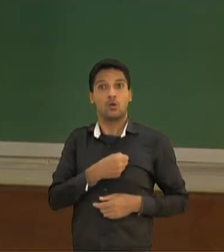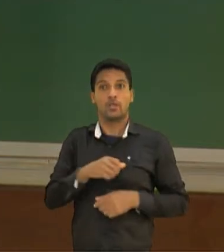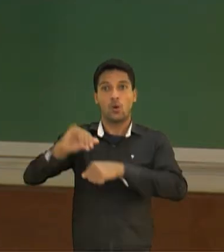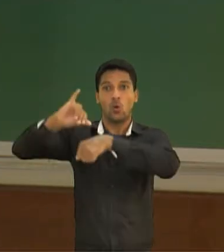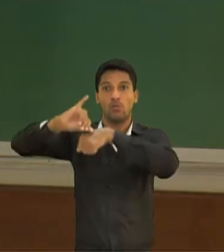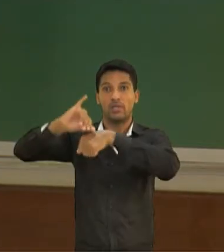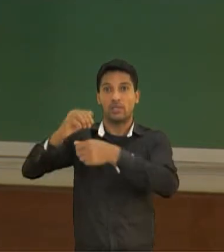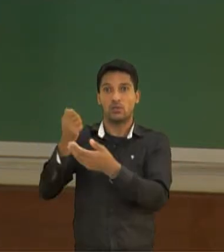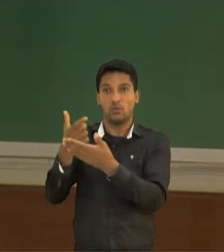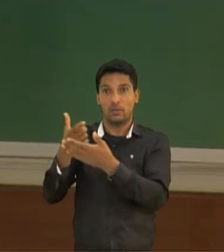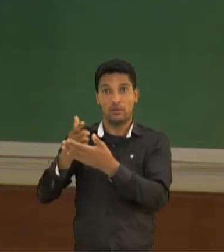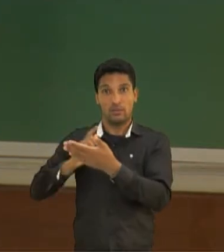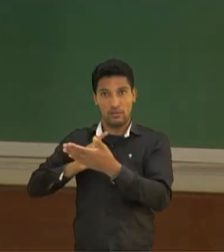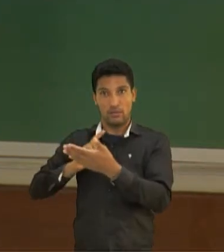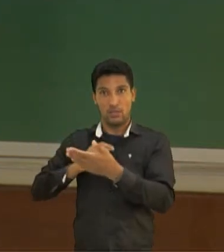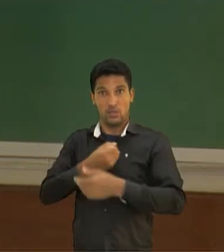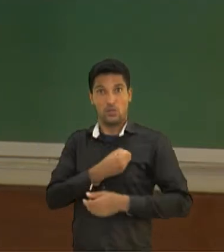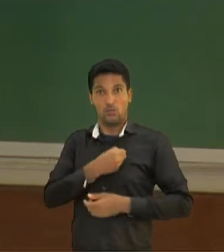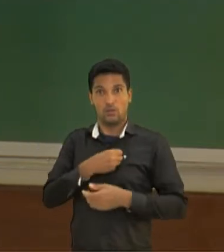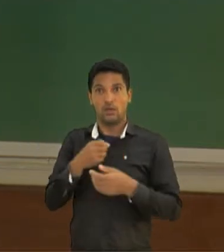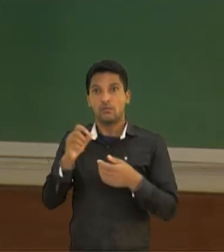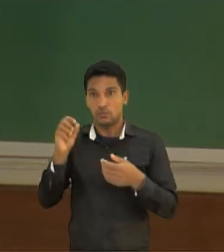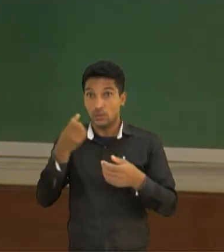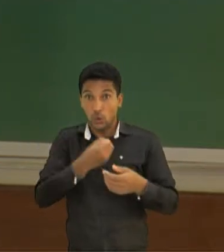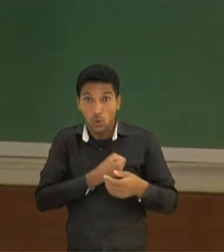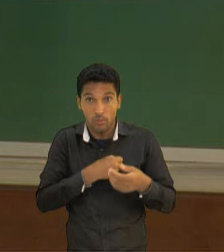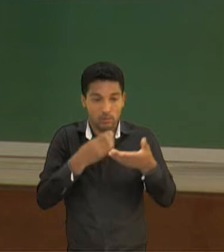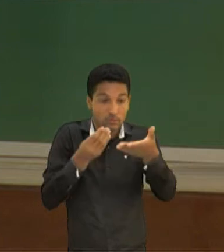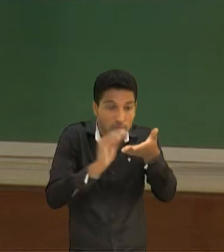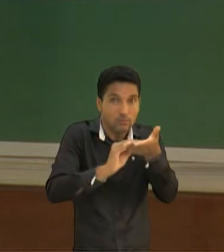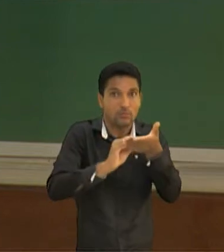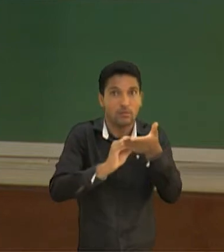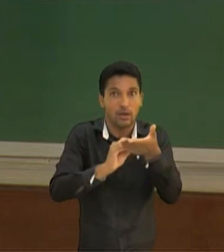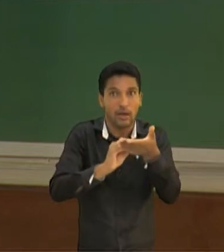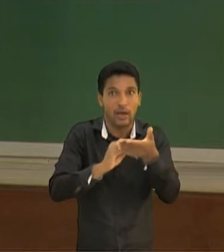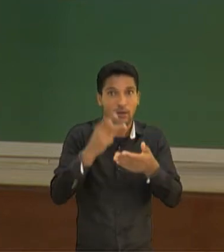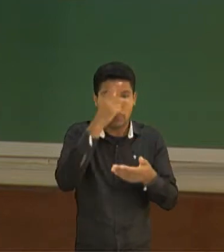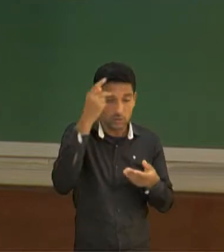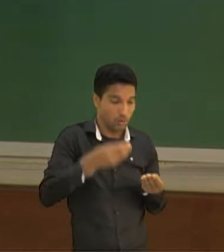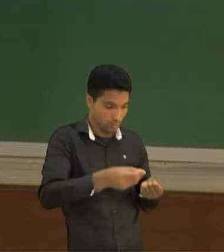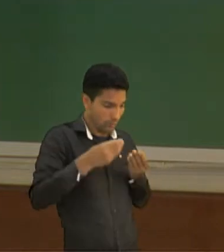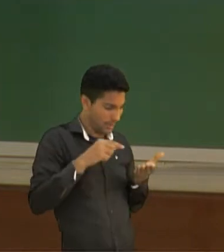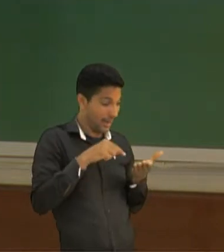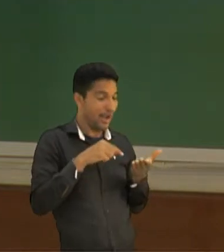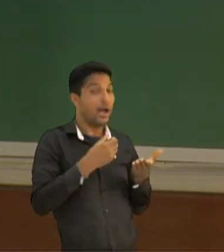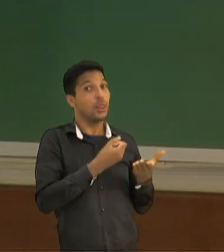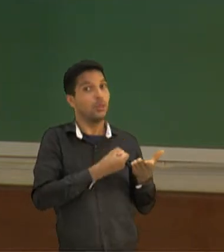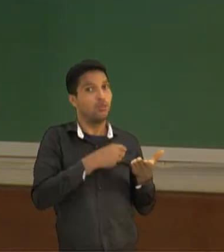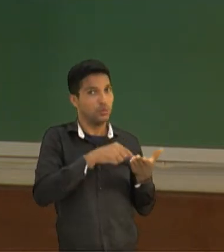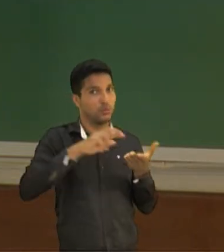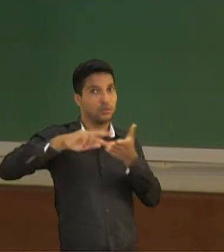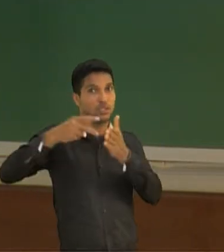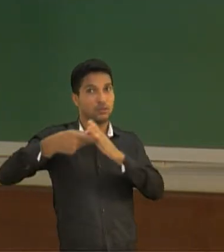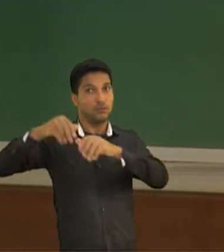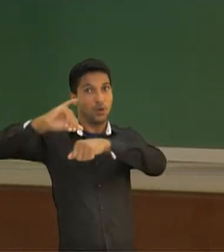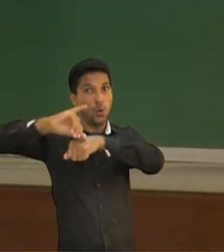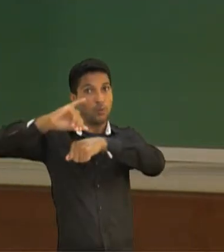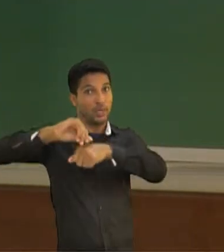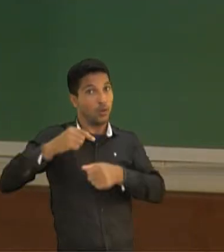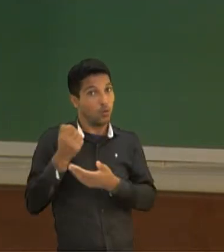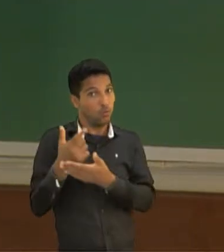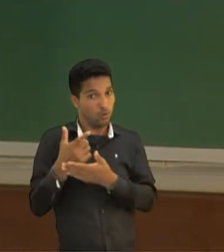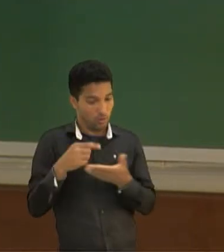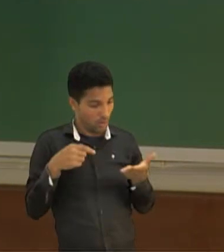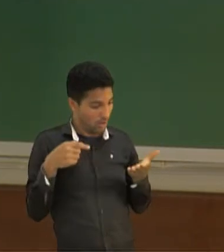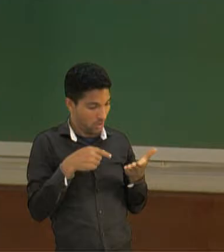vai analisar a carta dele consiga localizar e entender melhor do que se trata, né? O interlocutor dele precisa compreender qual